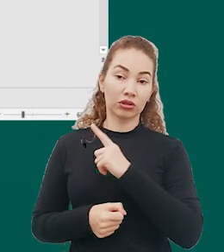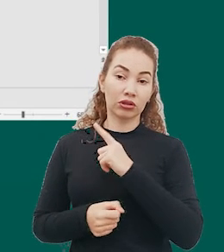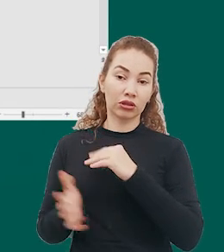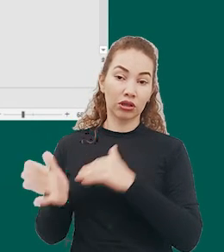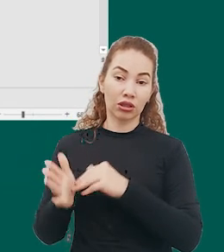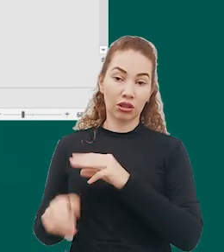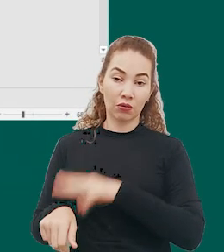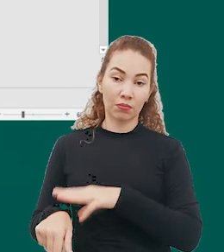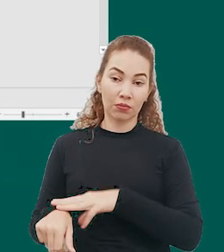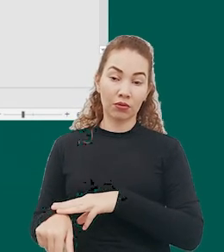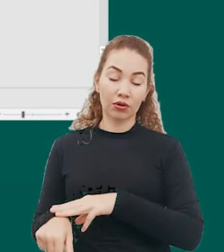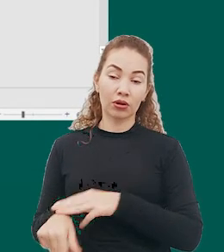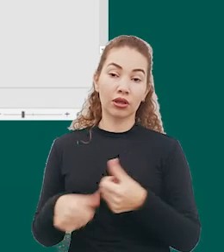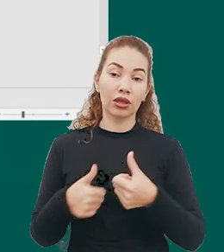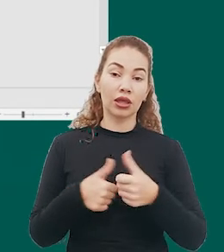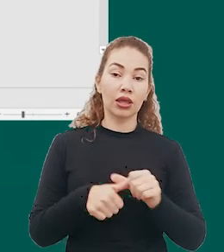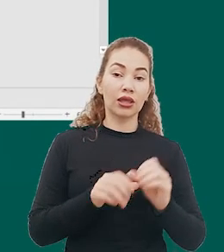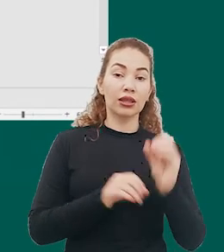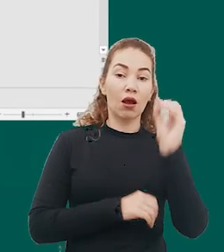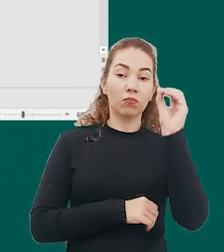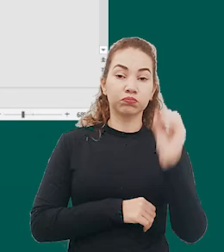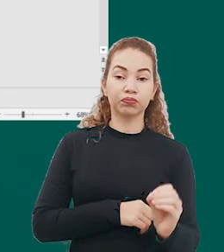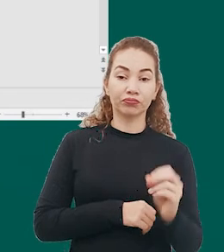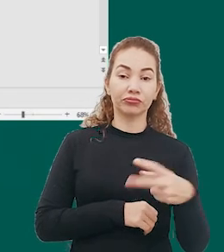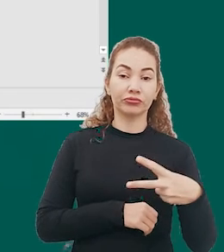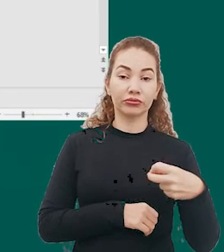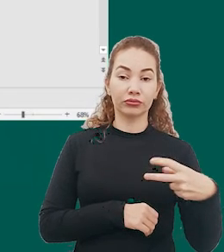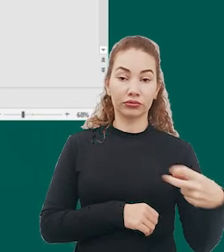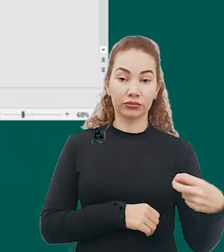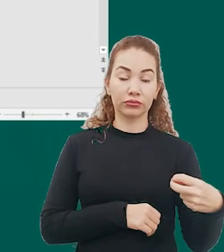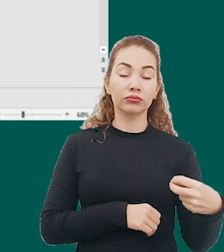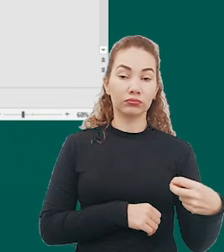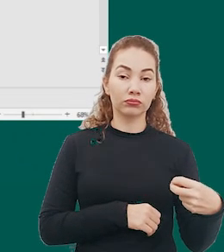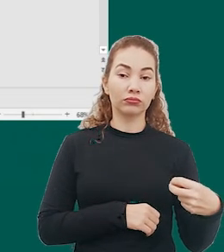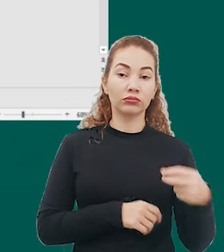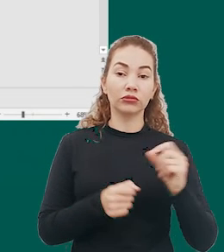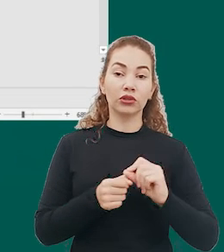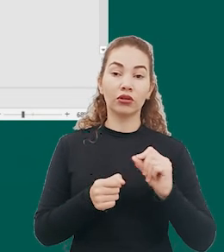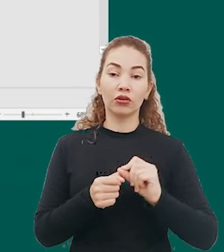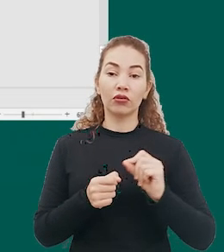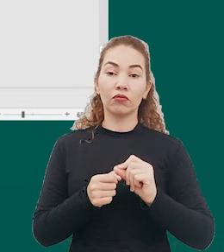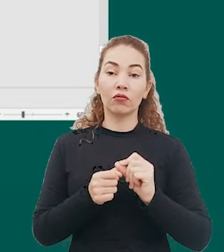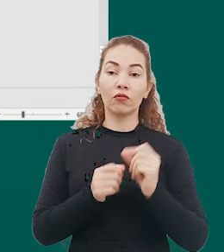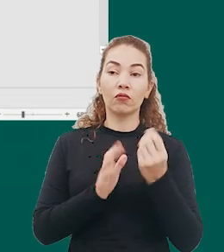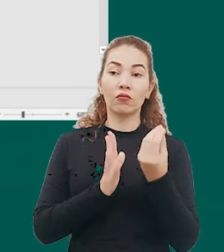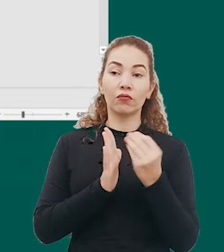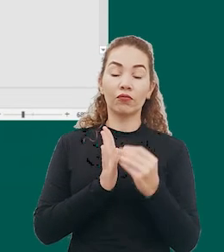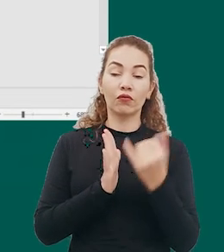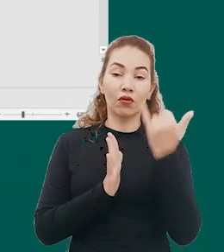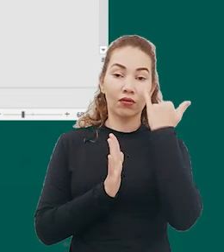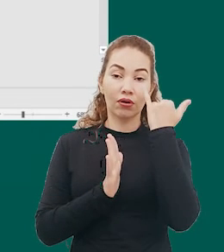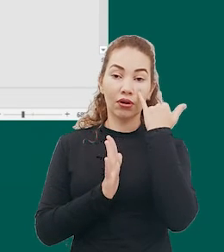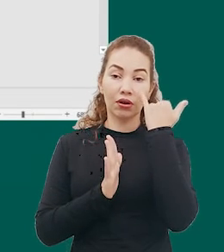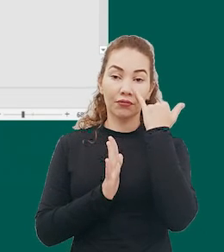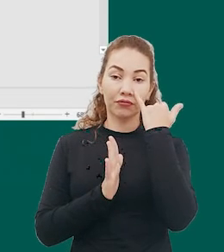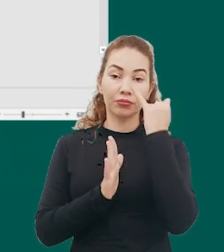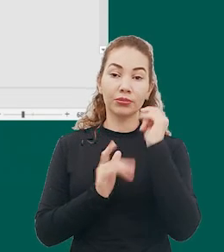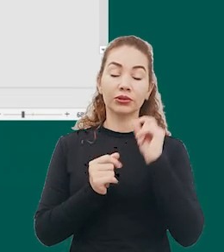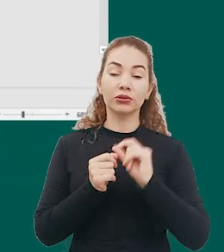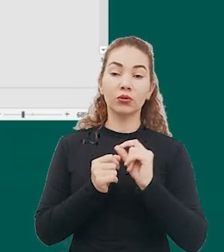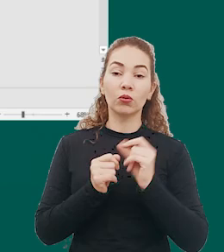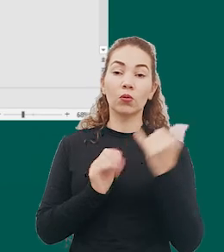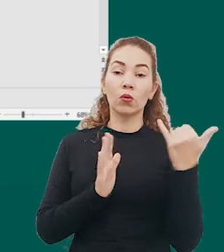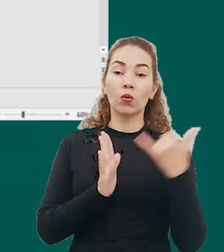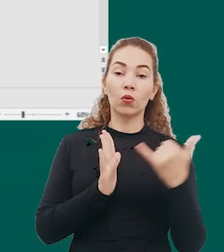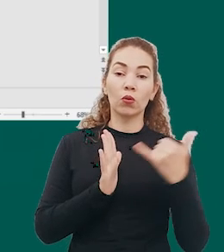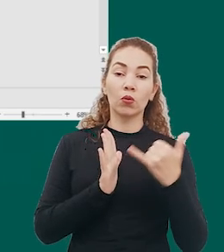aquele momento e deixarei zerada a coluna de 2020 e vou estar fazendo a informação com os